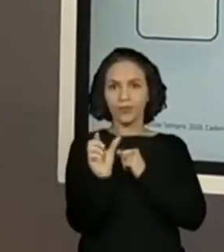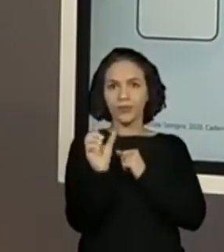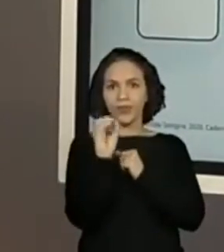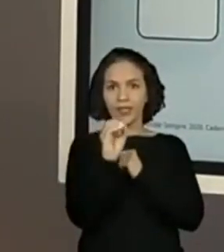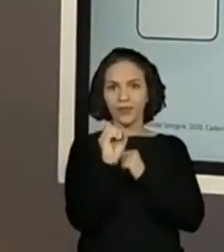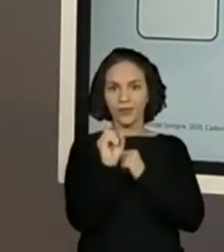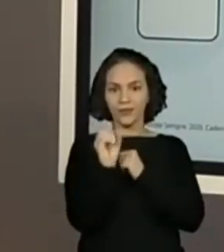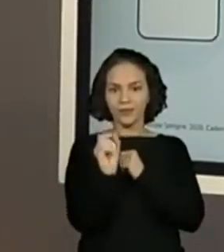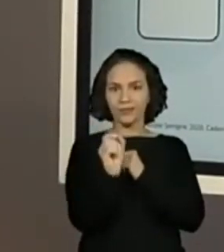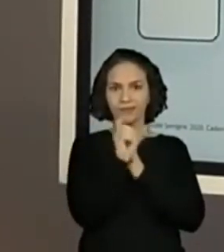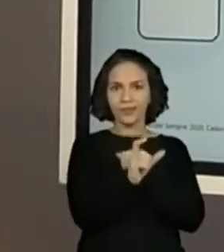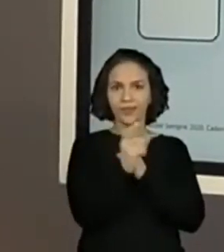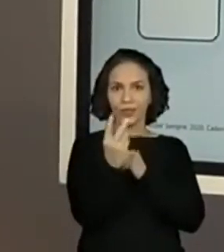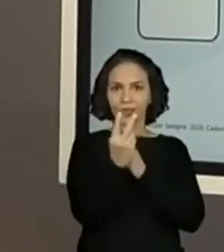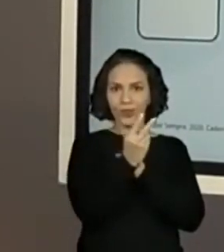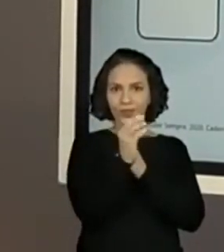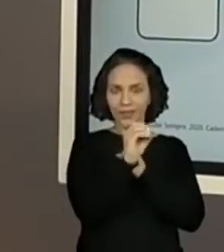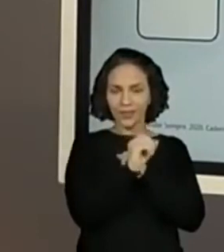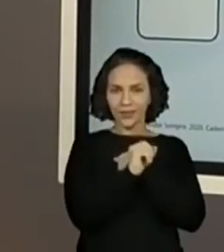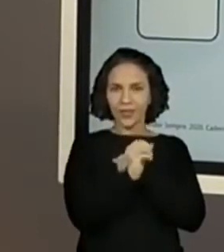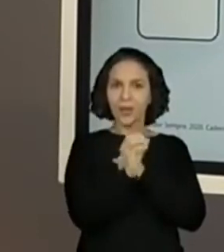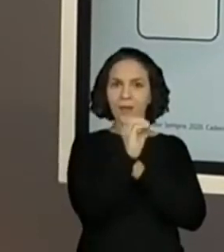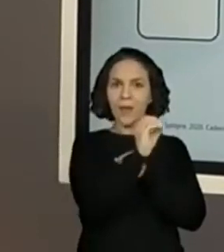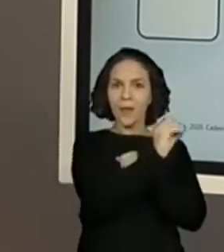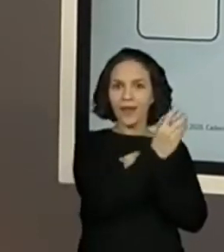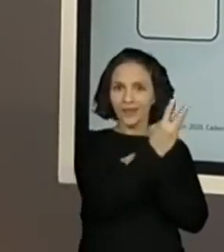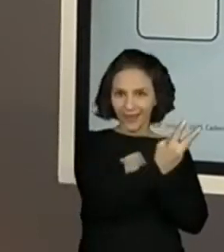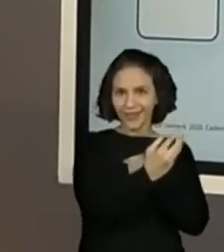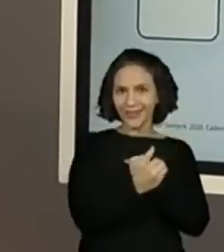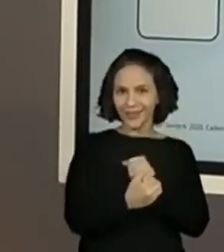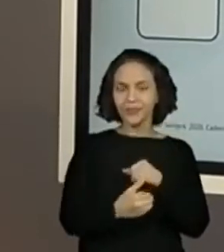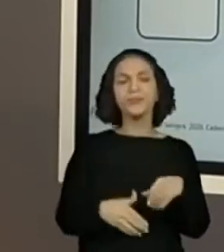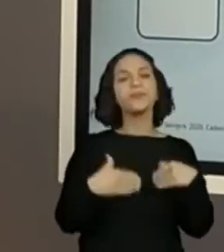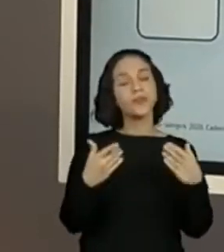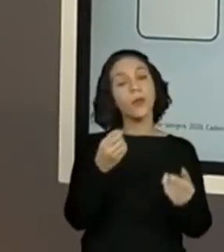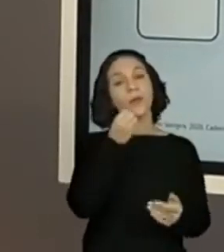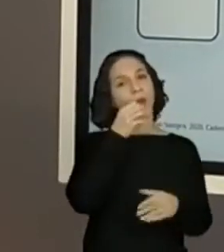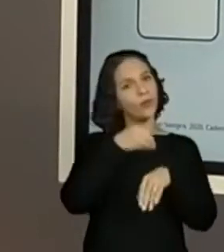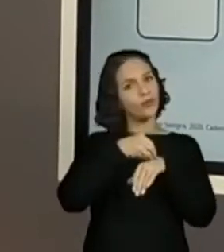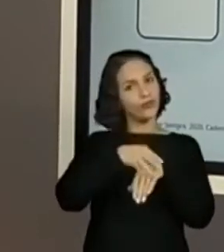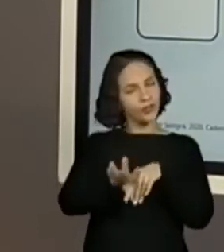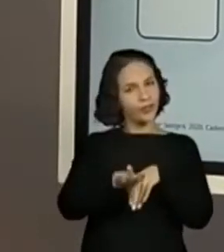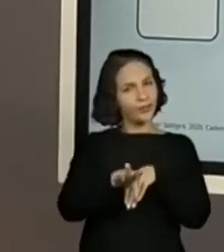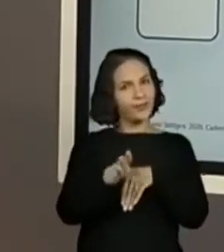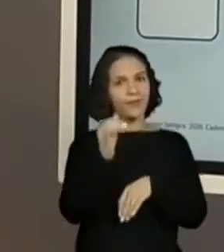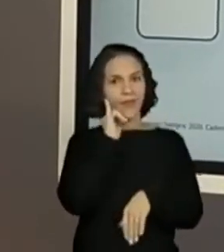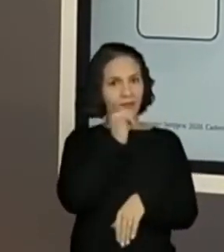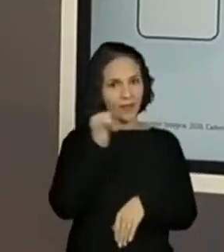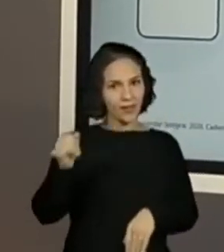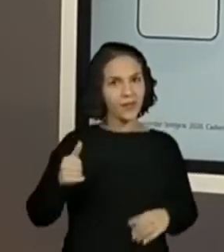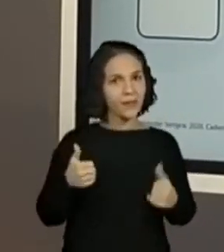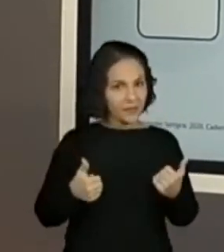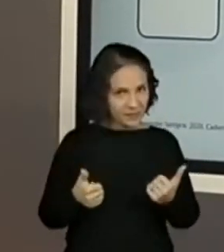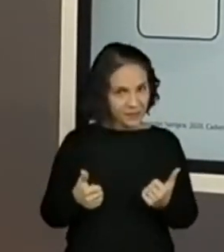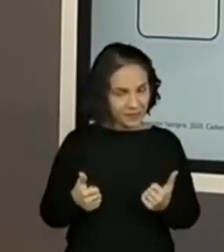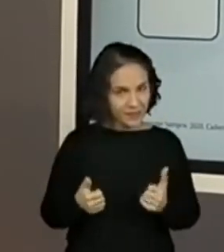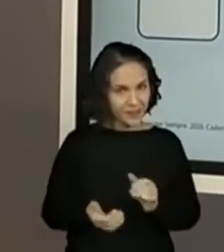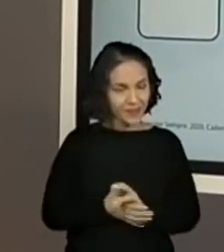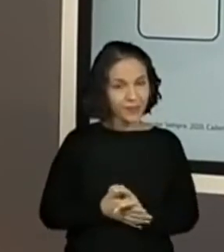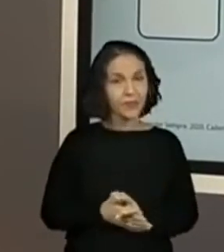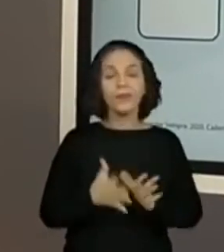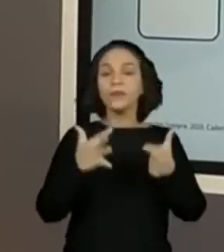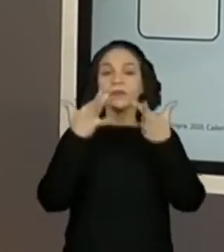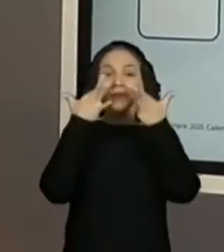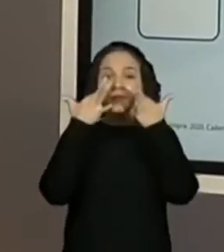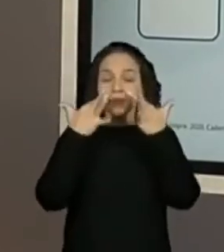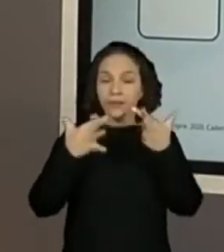e vai aumentando o número. Acho que isso é uma boa dica para a gente começar a escrever os números do nosso ditado, isso. Não é? Então,